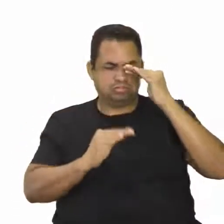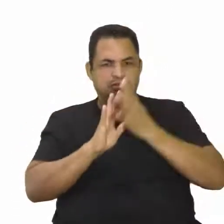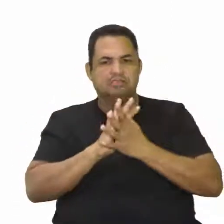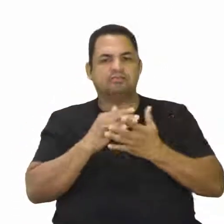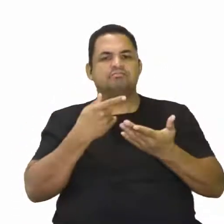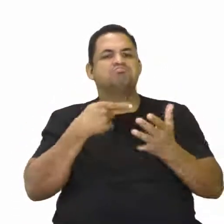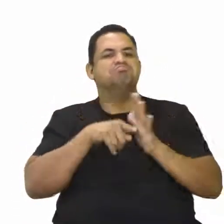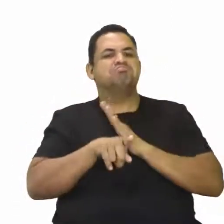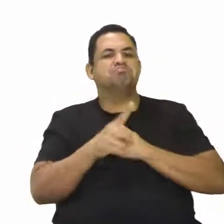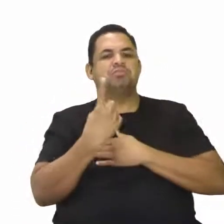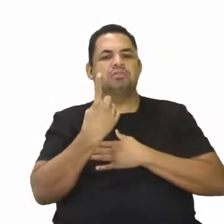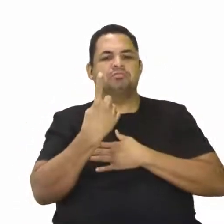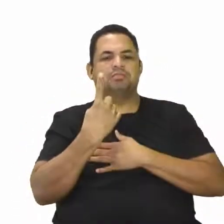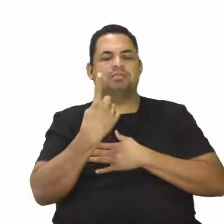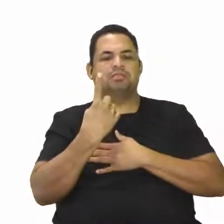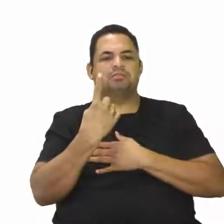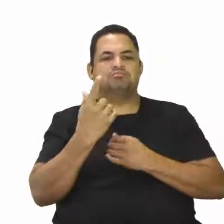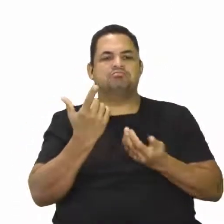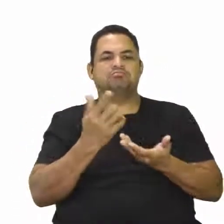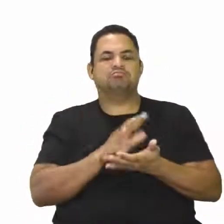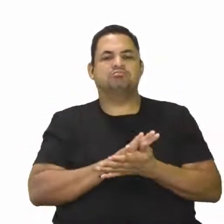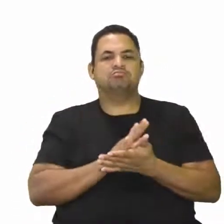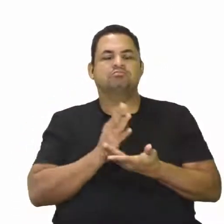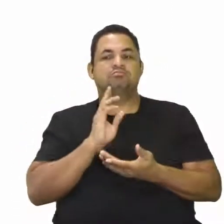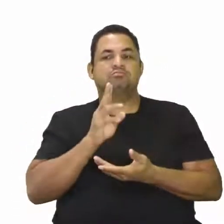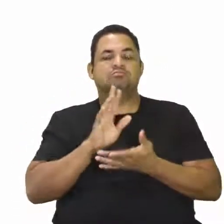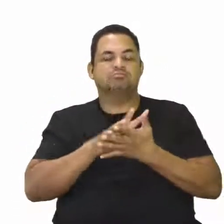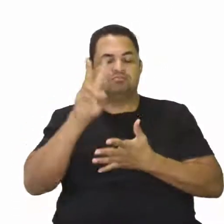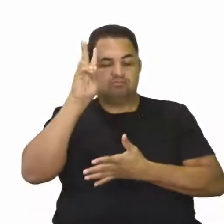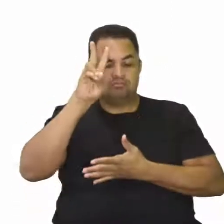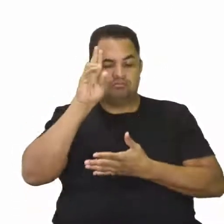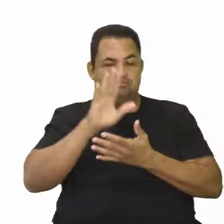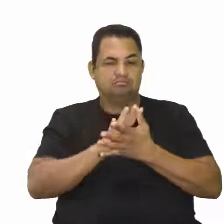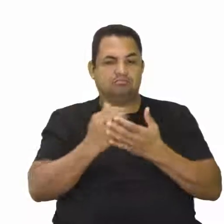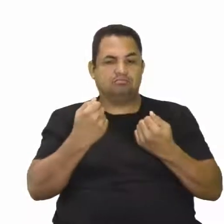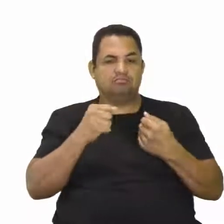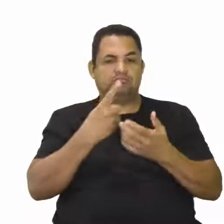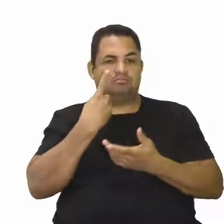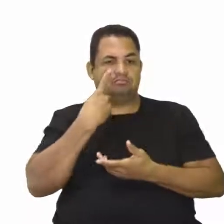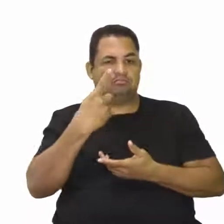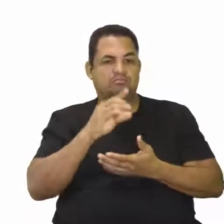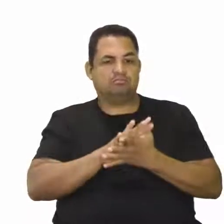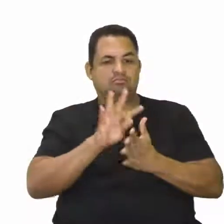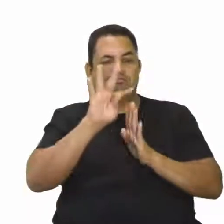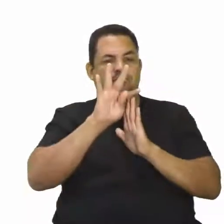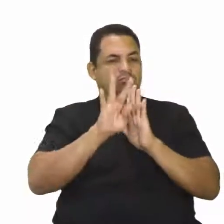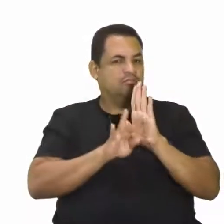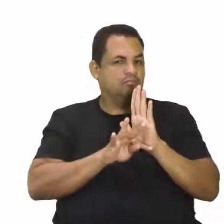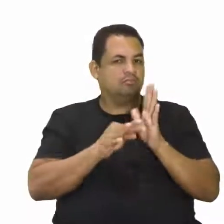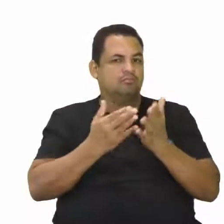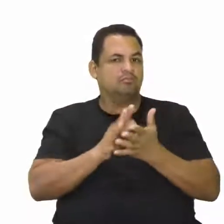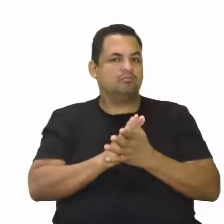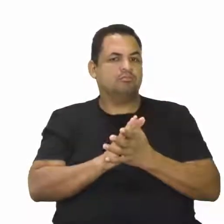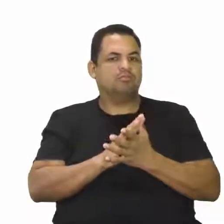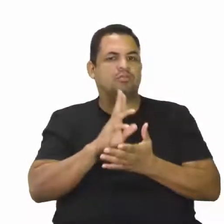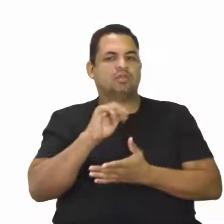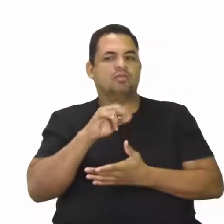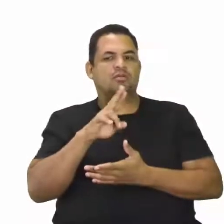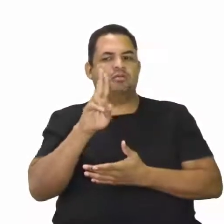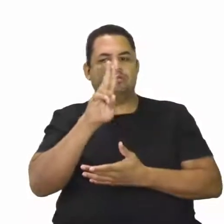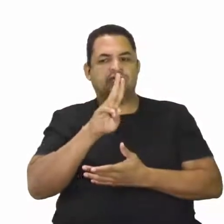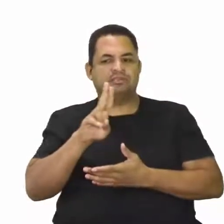simples perguntinha. Só. E sempre lembrando que vocês podem observar que foi um texto de uma